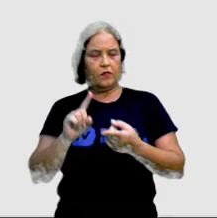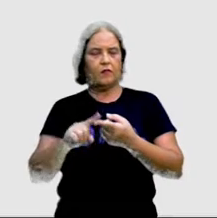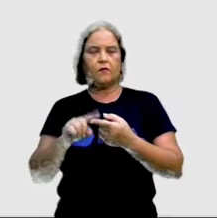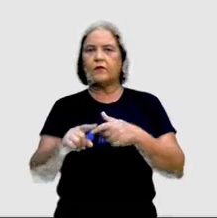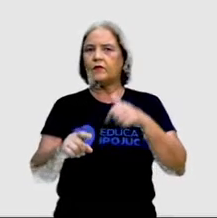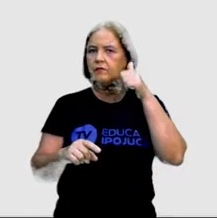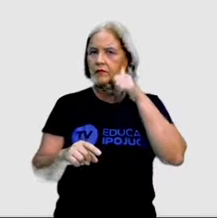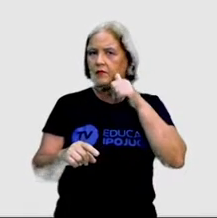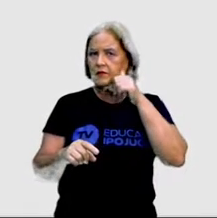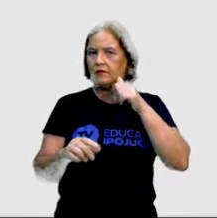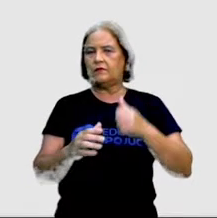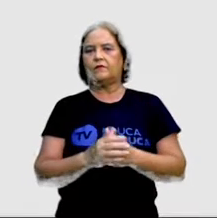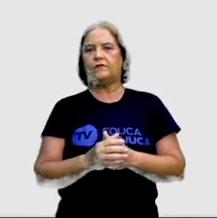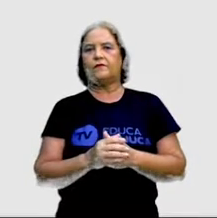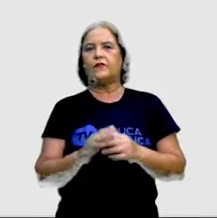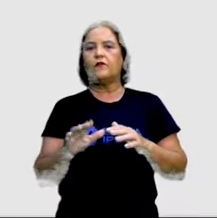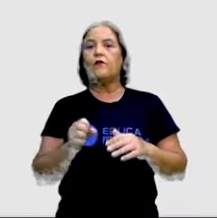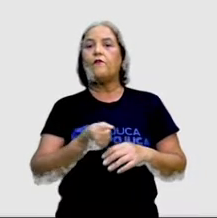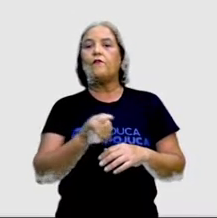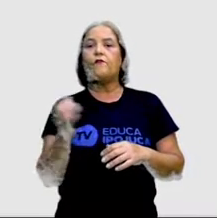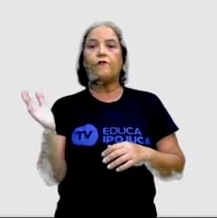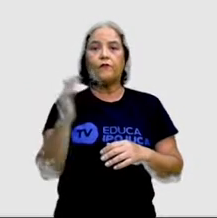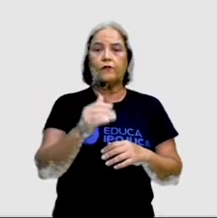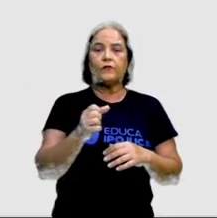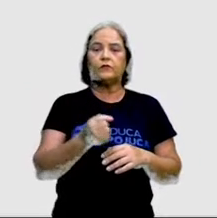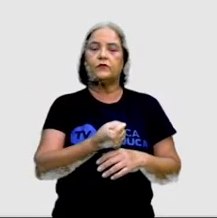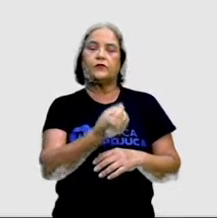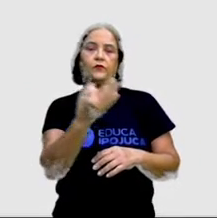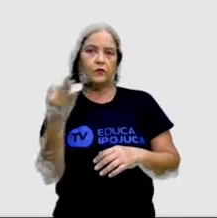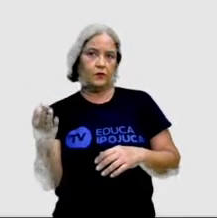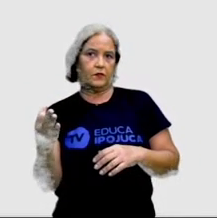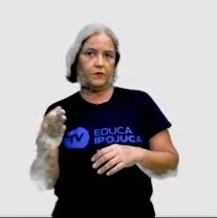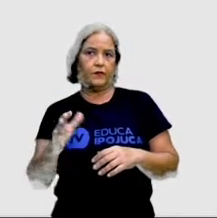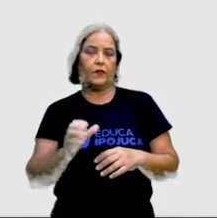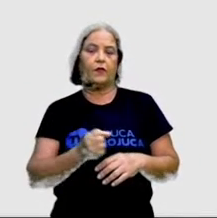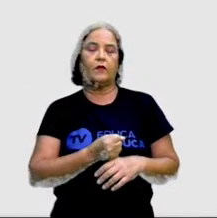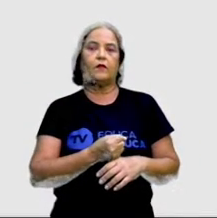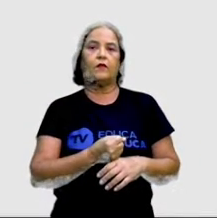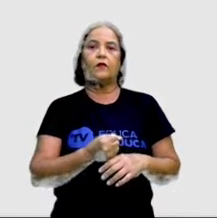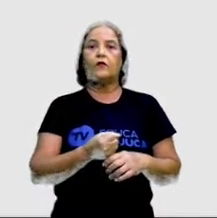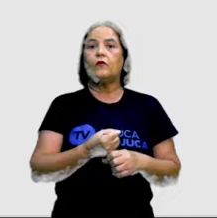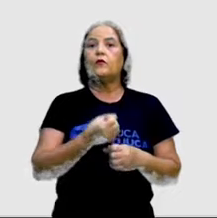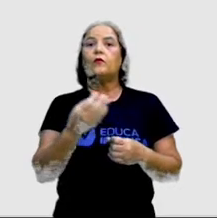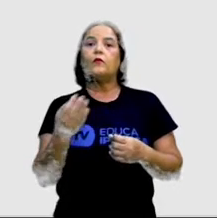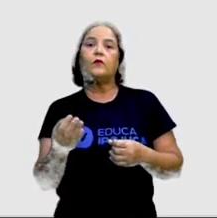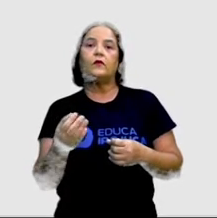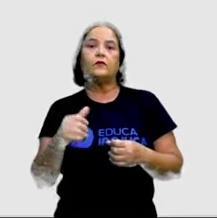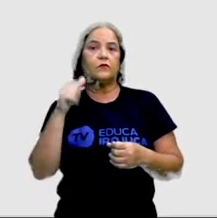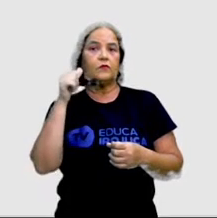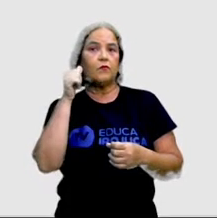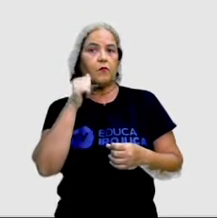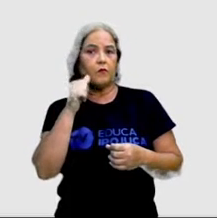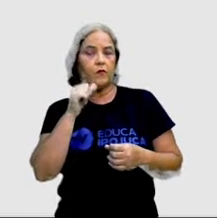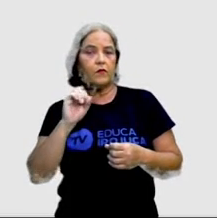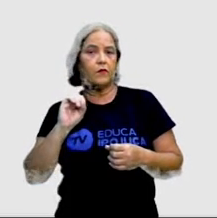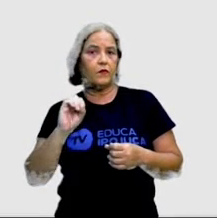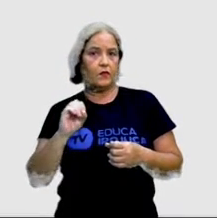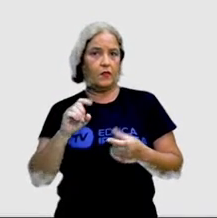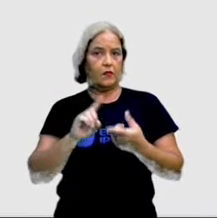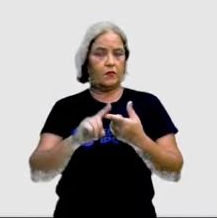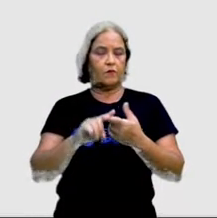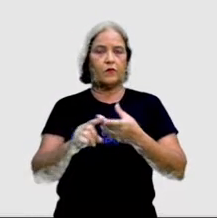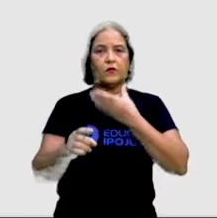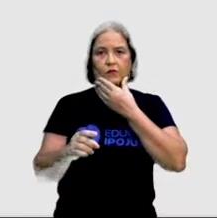tem meninas vamos contar quantas meninas e quantos meninos para podermos fazer